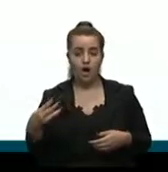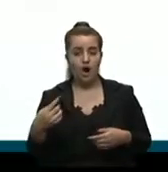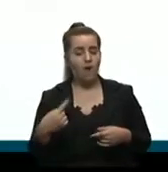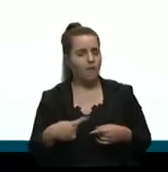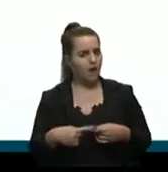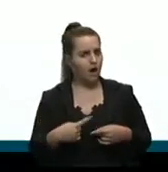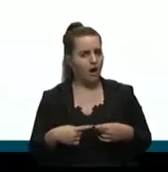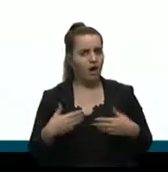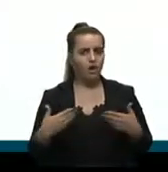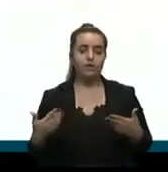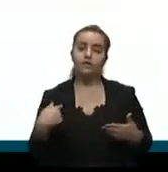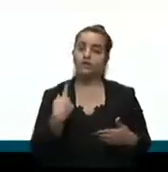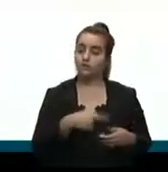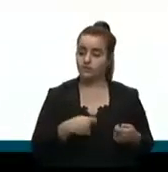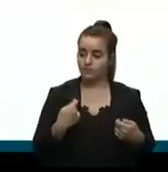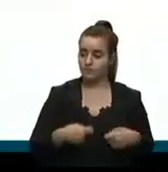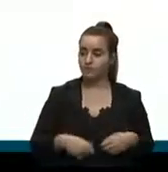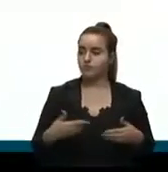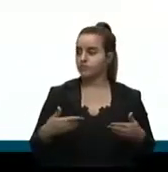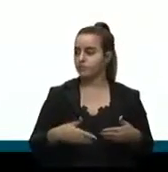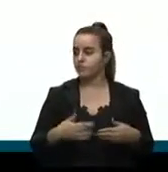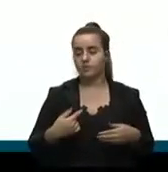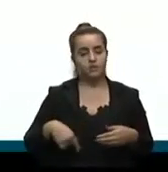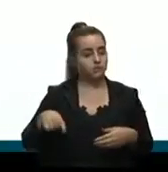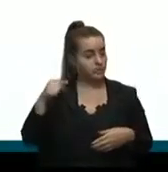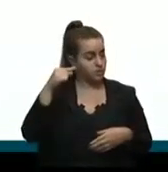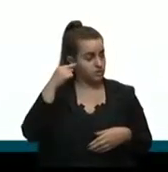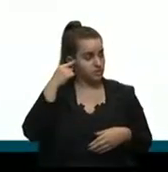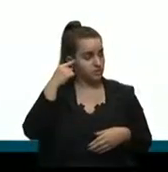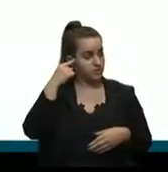2,33? Nós precisamos considerar